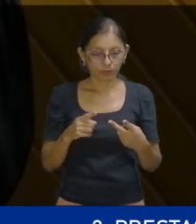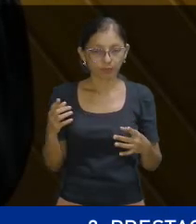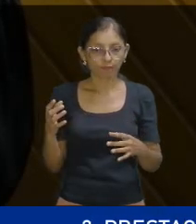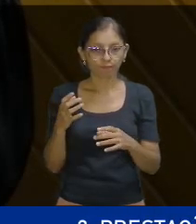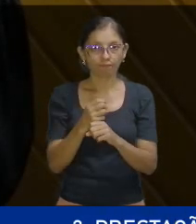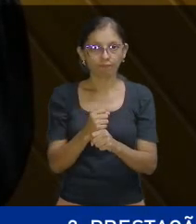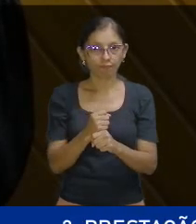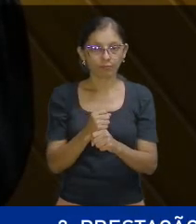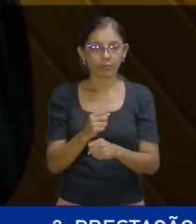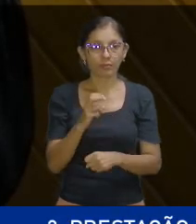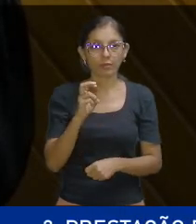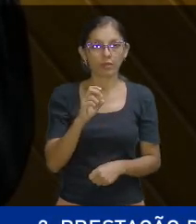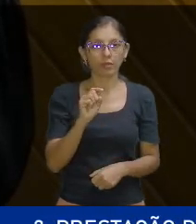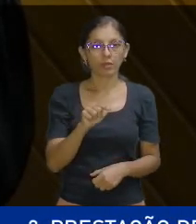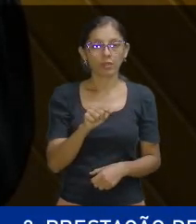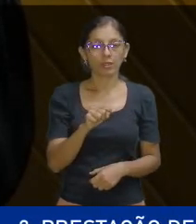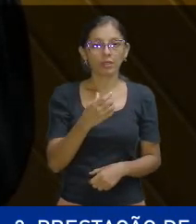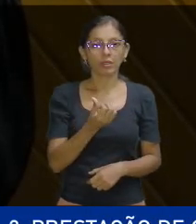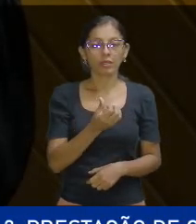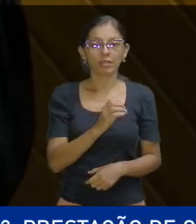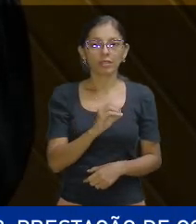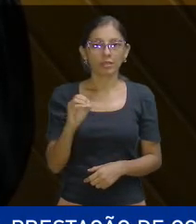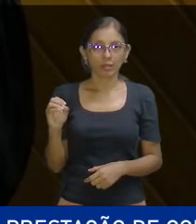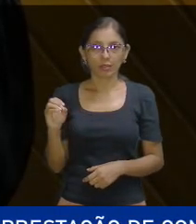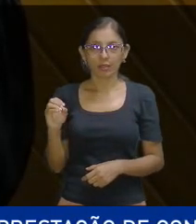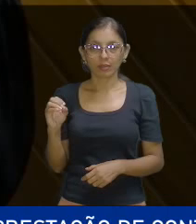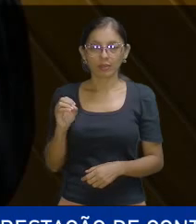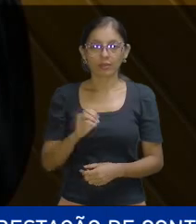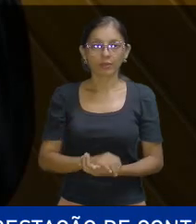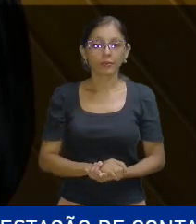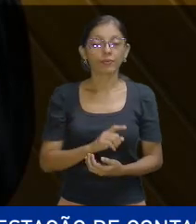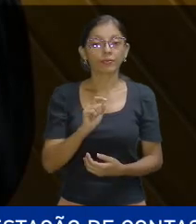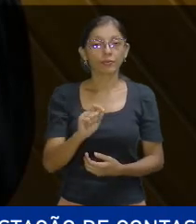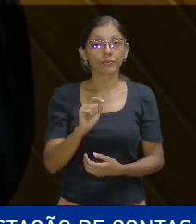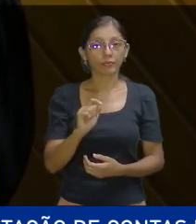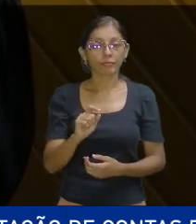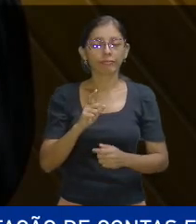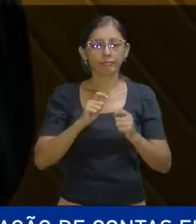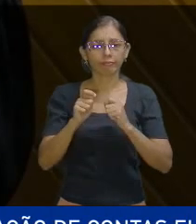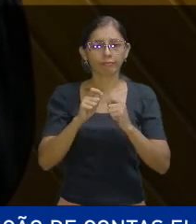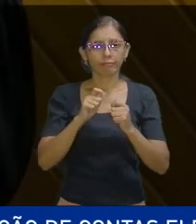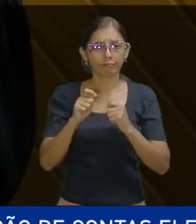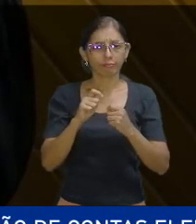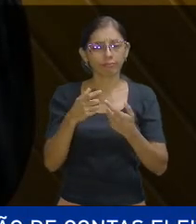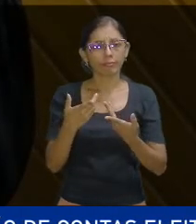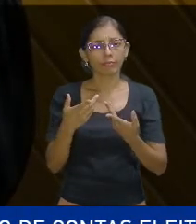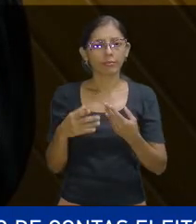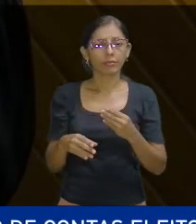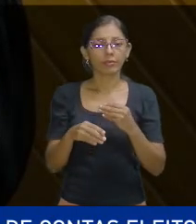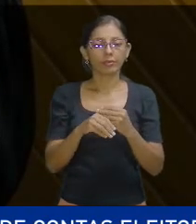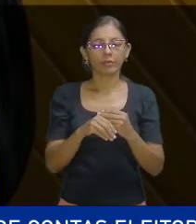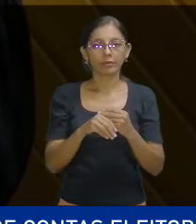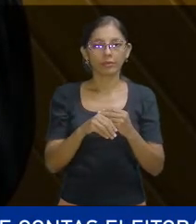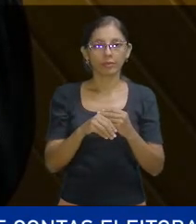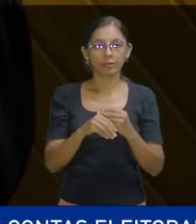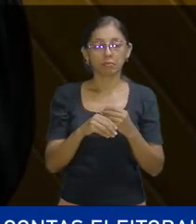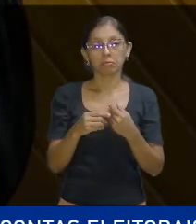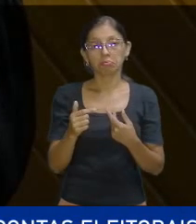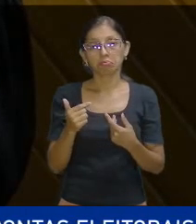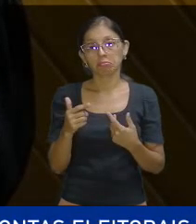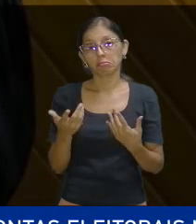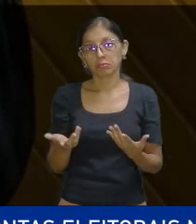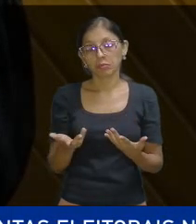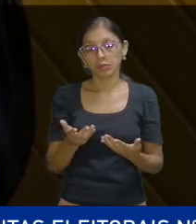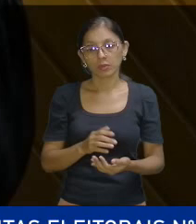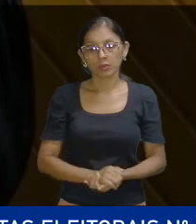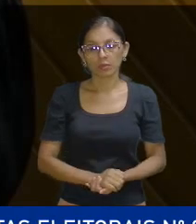totalizam R$ 5.600. Sobre essas notas, o prestador de contas nada afirmou. Da mesma forma, não houve qualquer manifestação